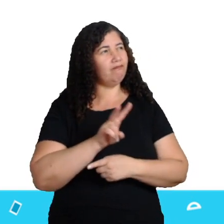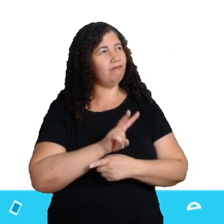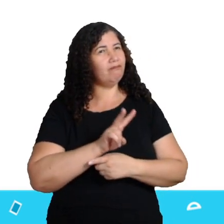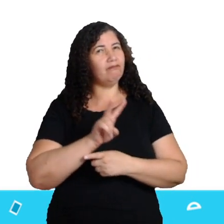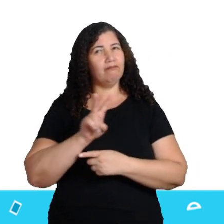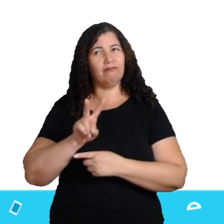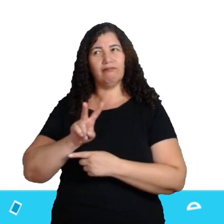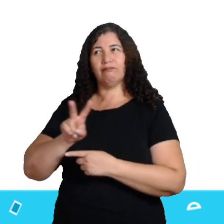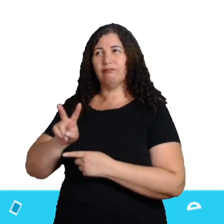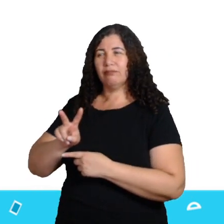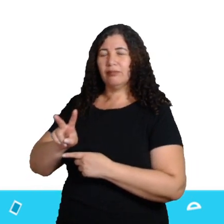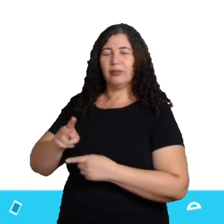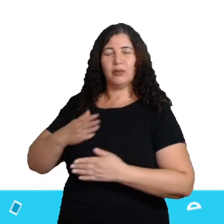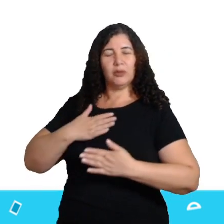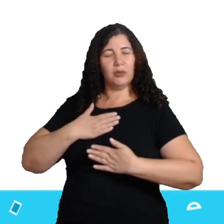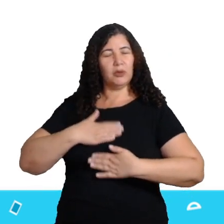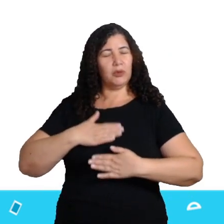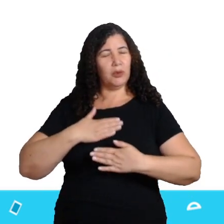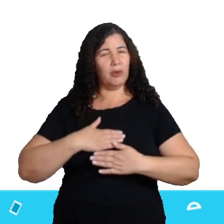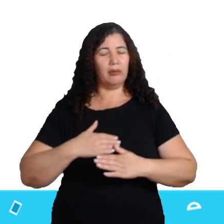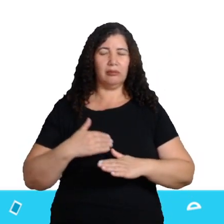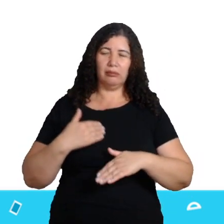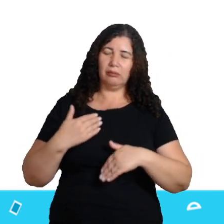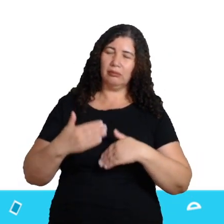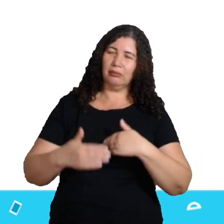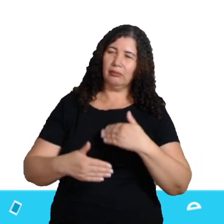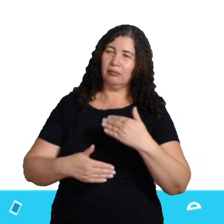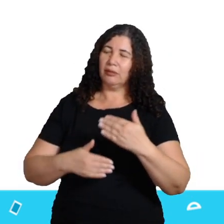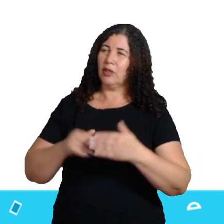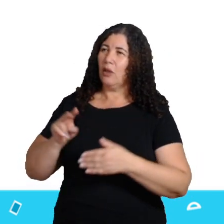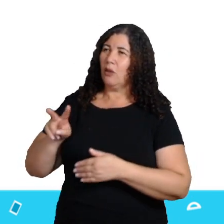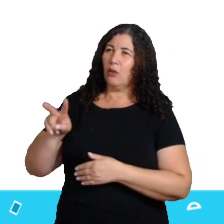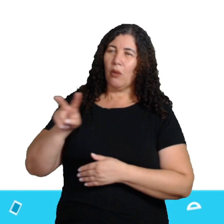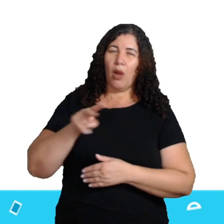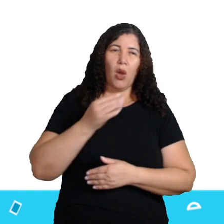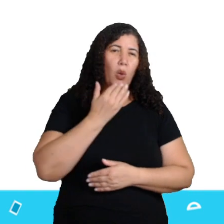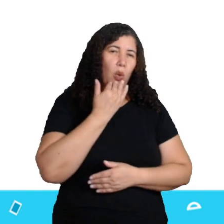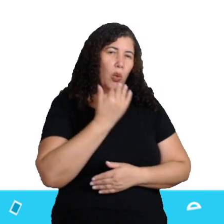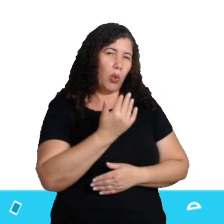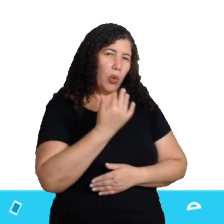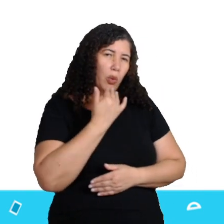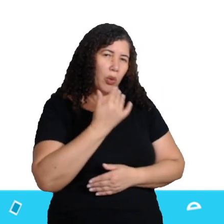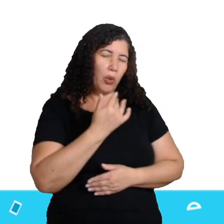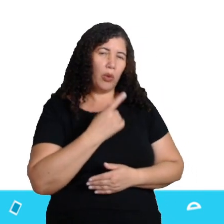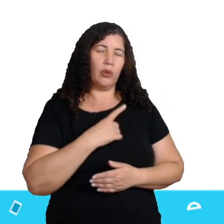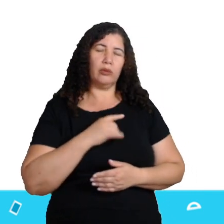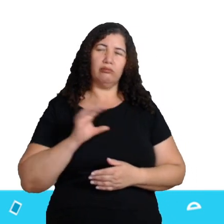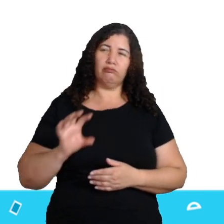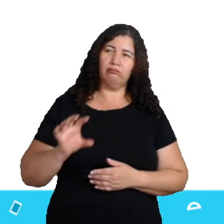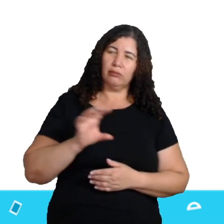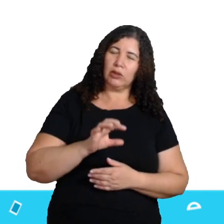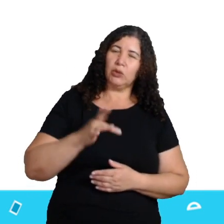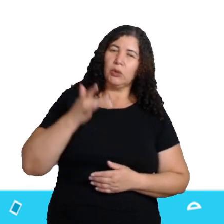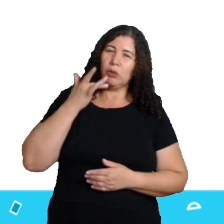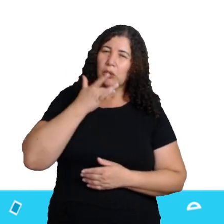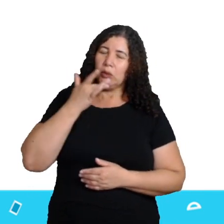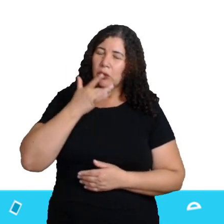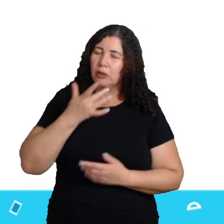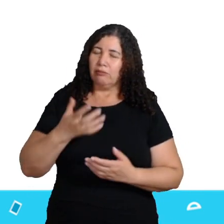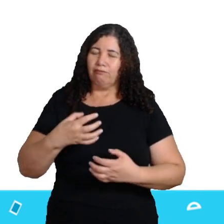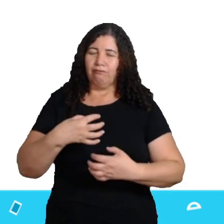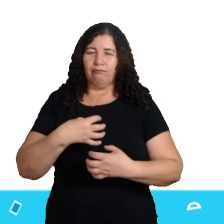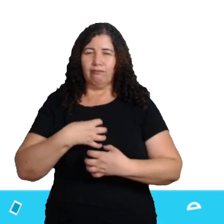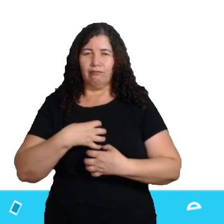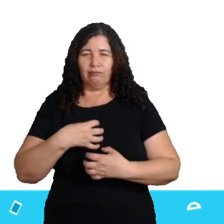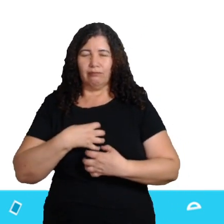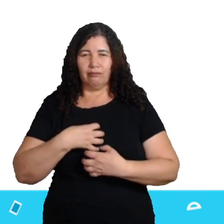pacientemente. Um andarilho atento às cores, cheiros, sabores e